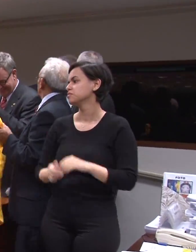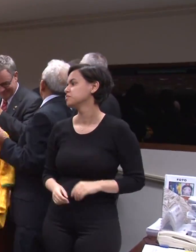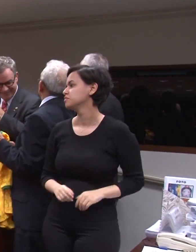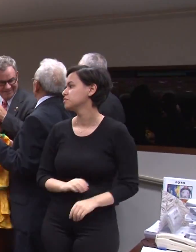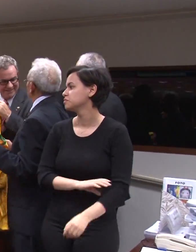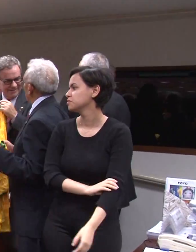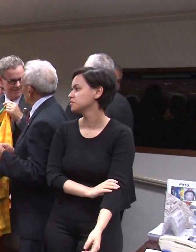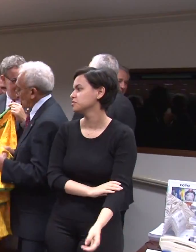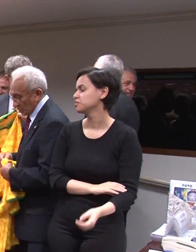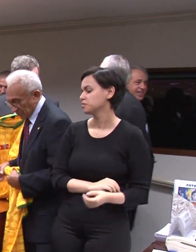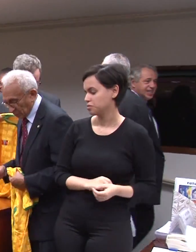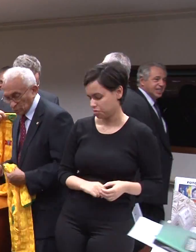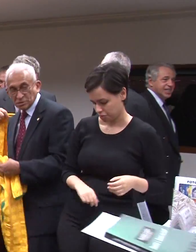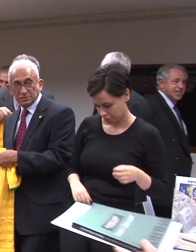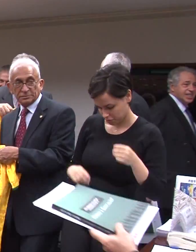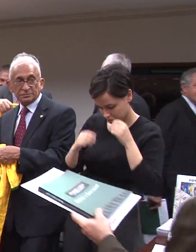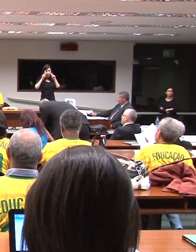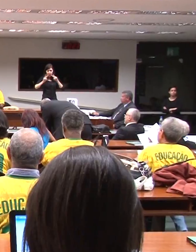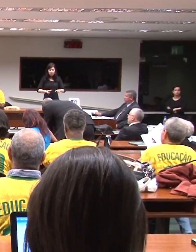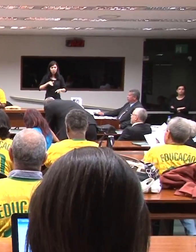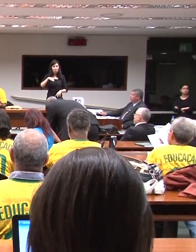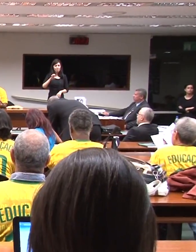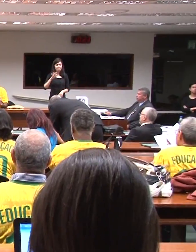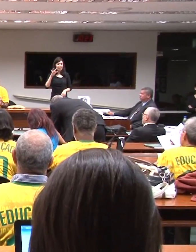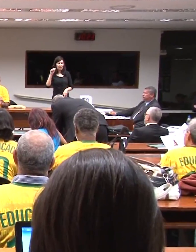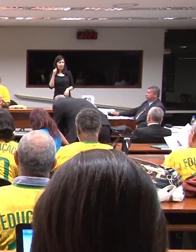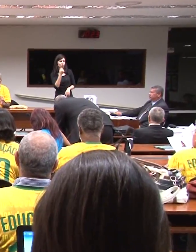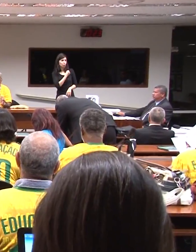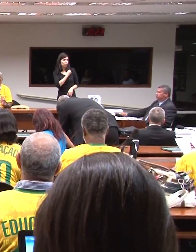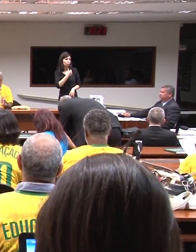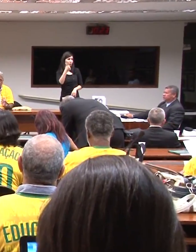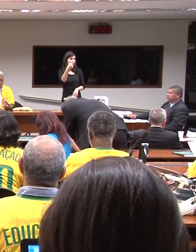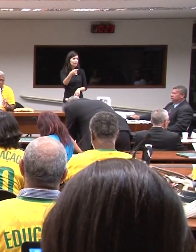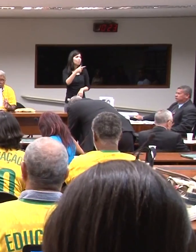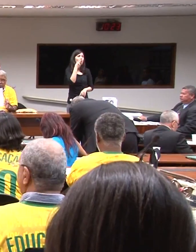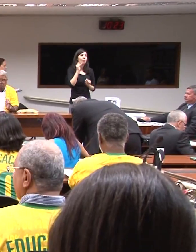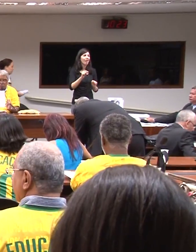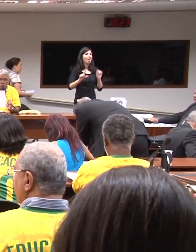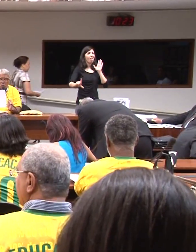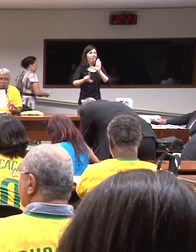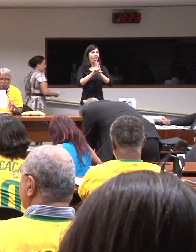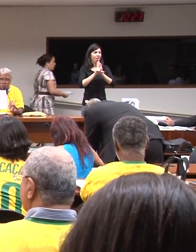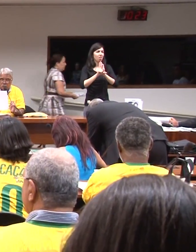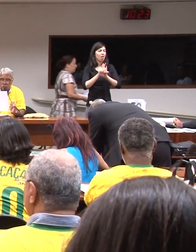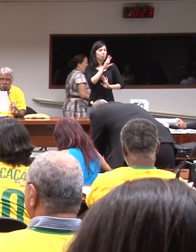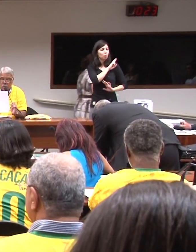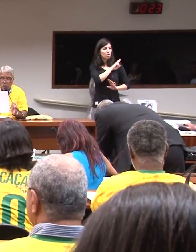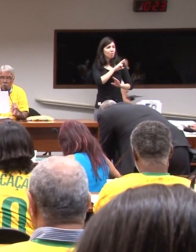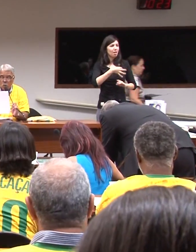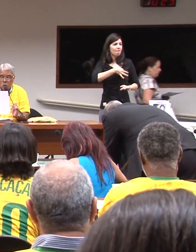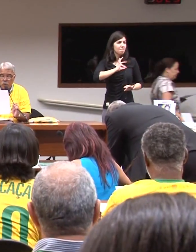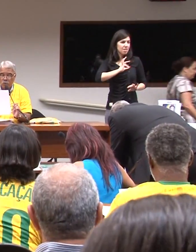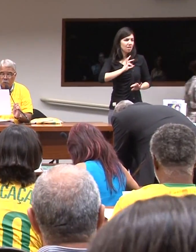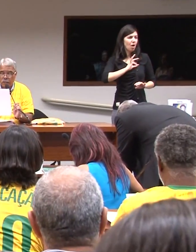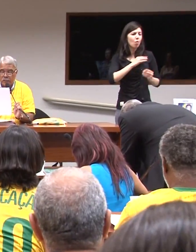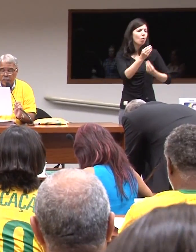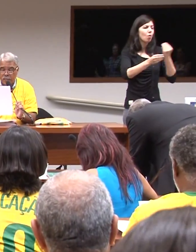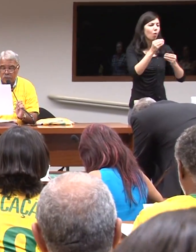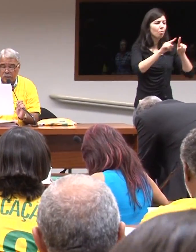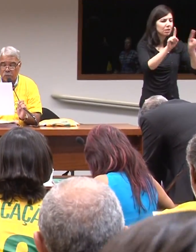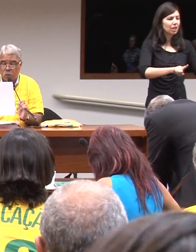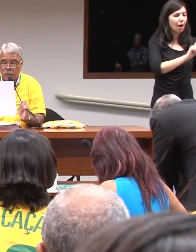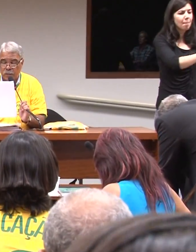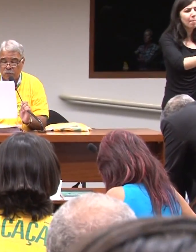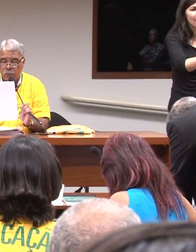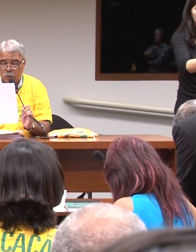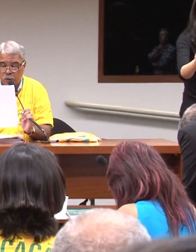Semana Nacional em Defesa e Promoção da Educação Pública. Os temas centrais dos debates realizados foram o piso